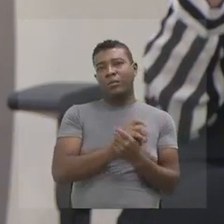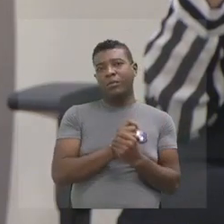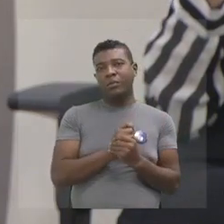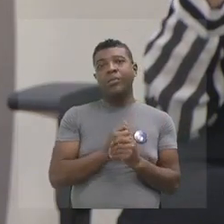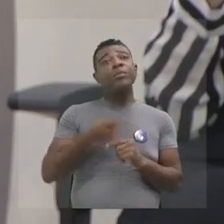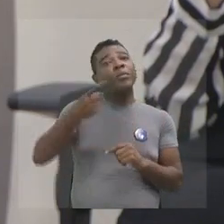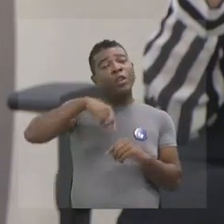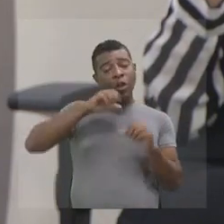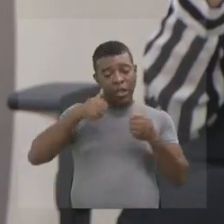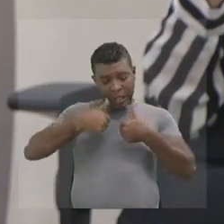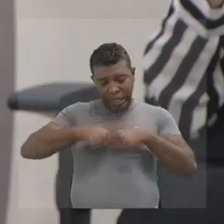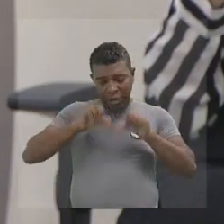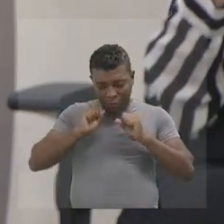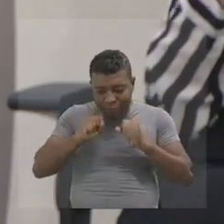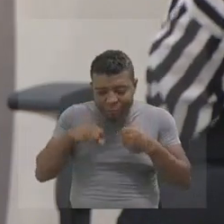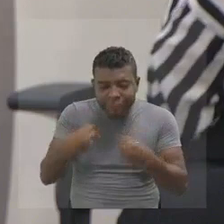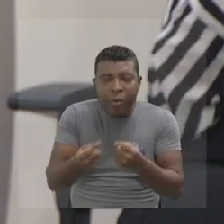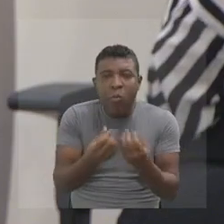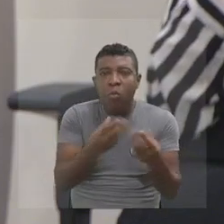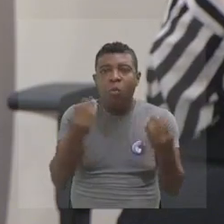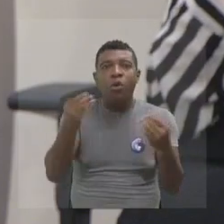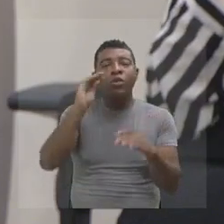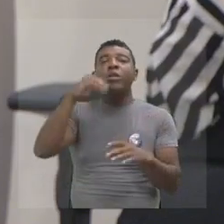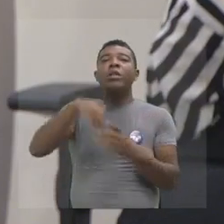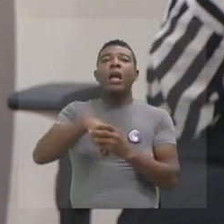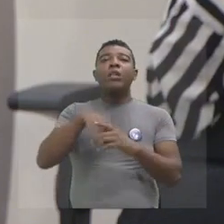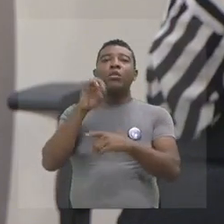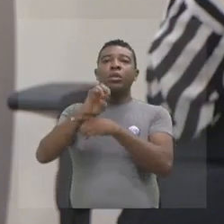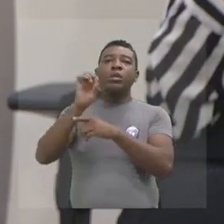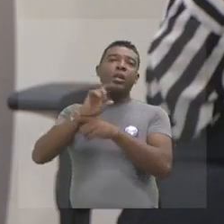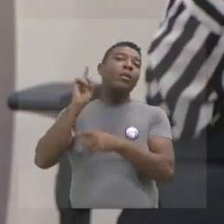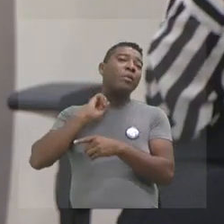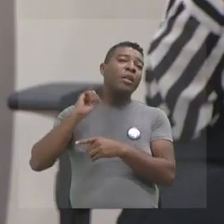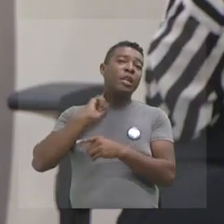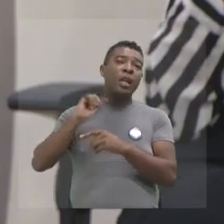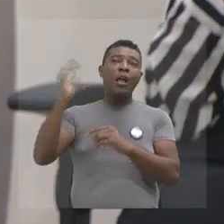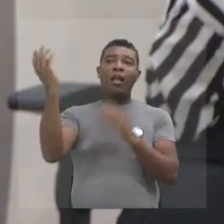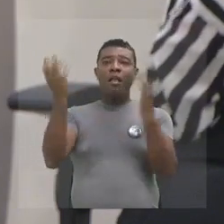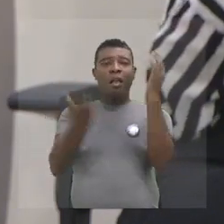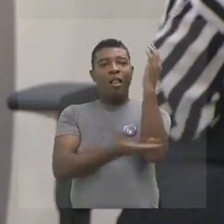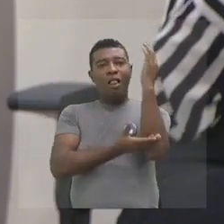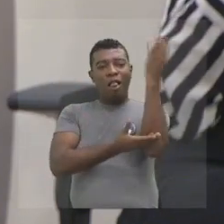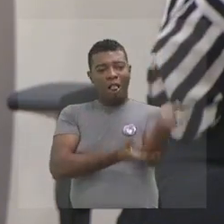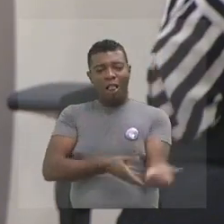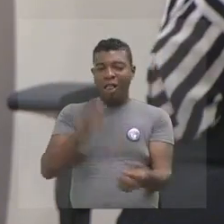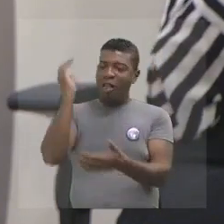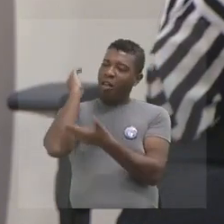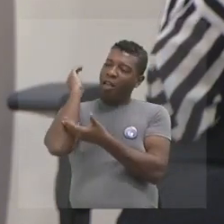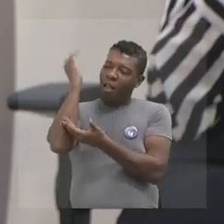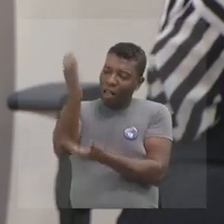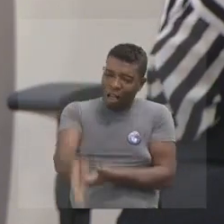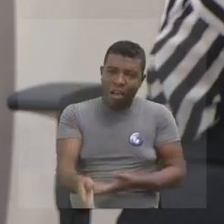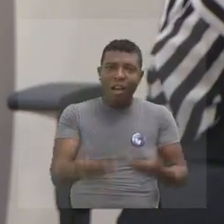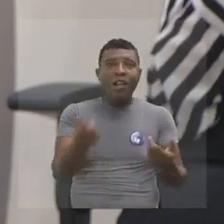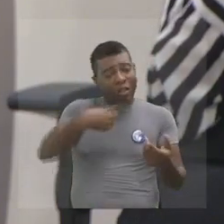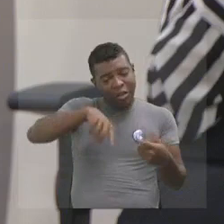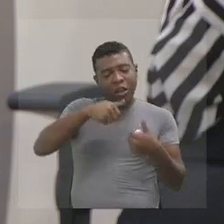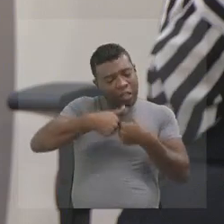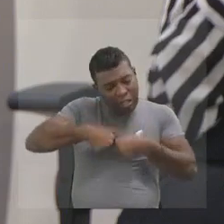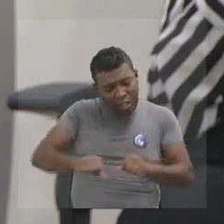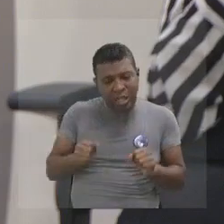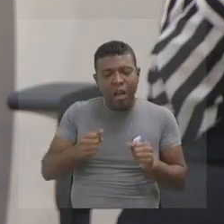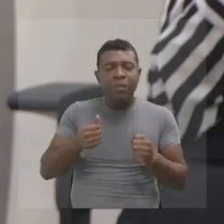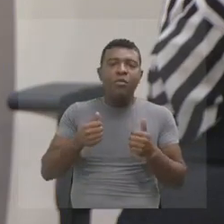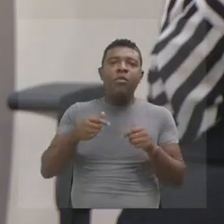a fiscalização ambiental está de Minas Gerais não apenas no desmatamento mas em todos os temas nós temos os dados